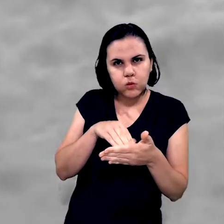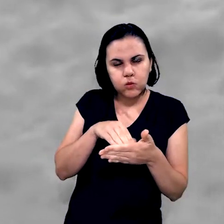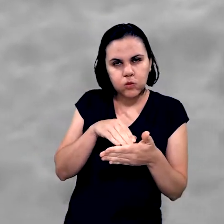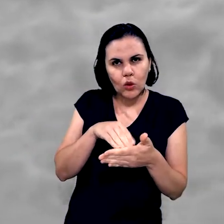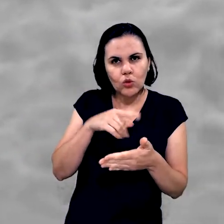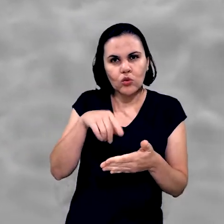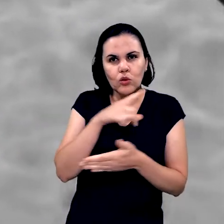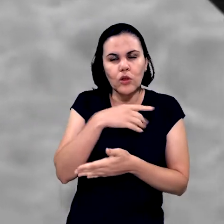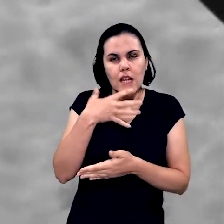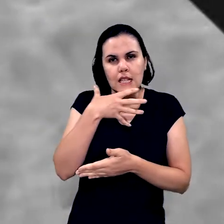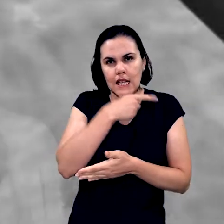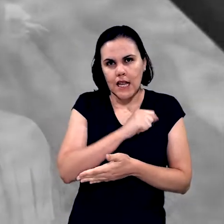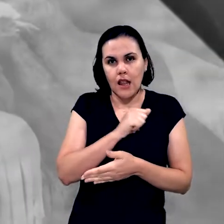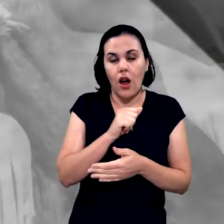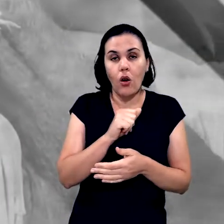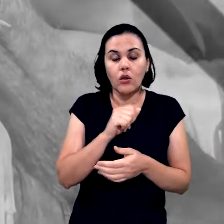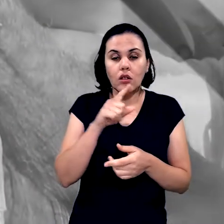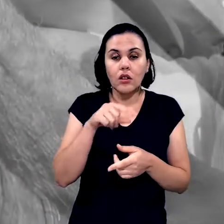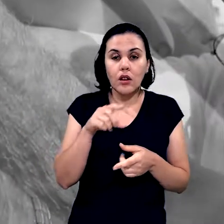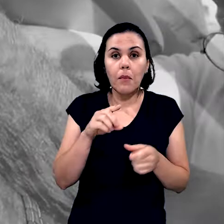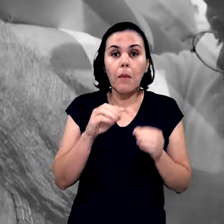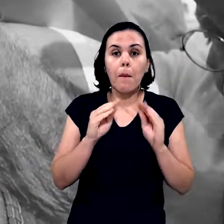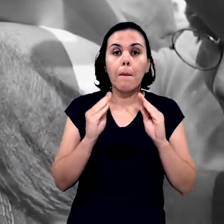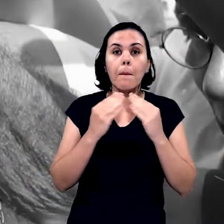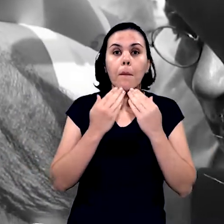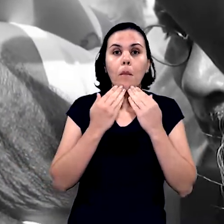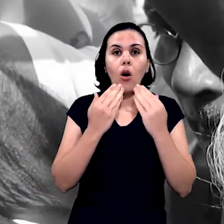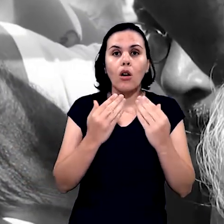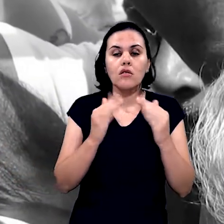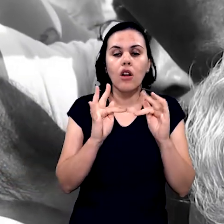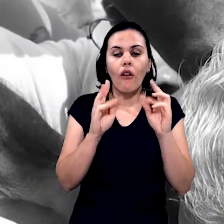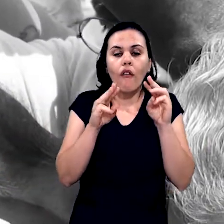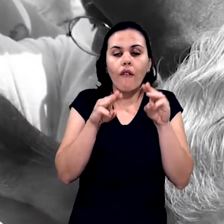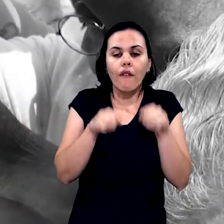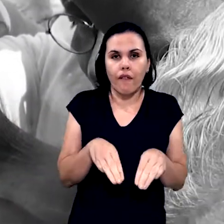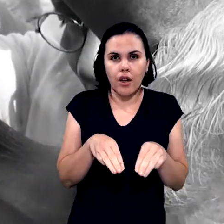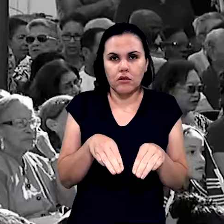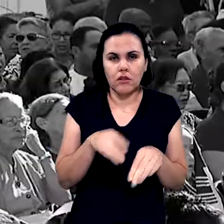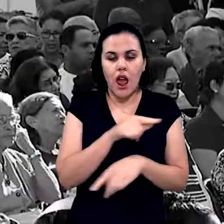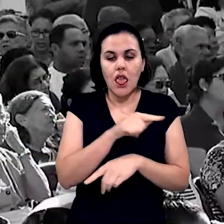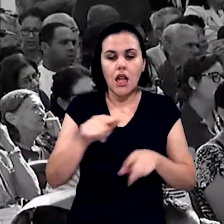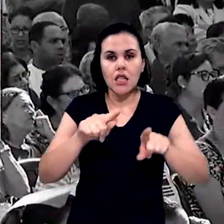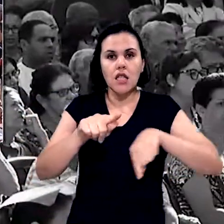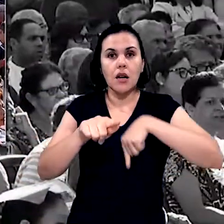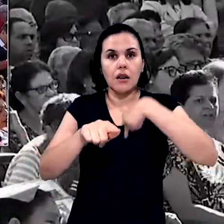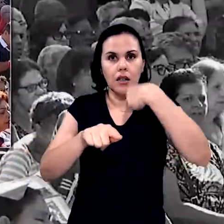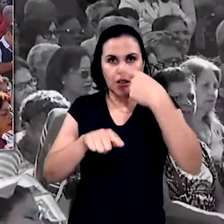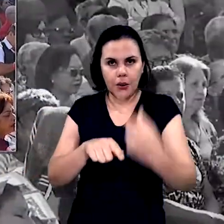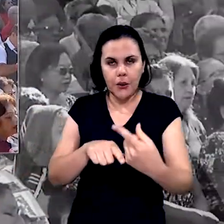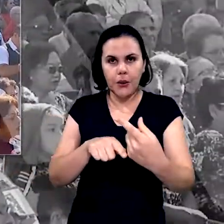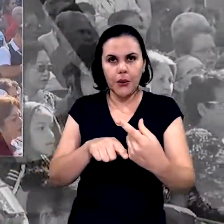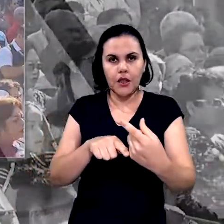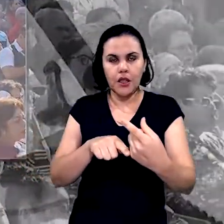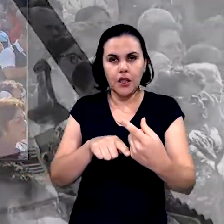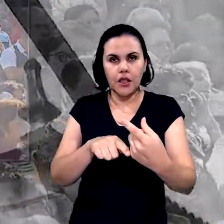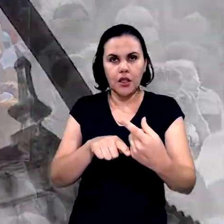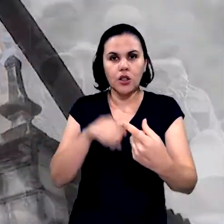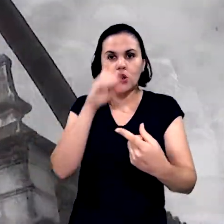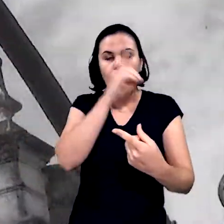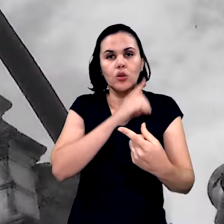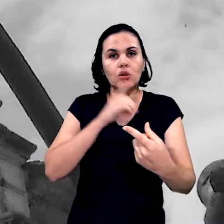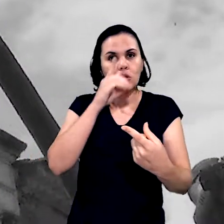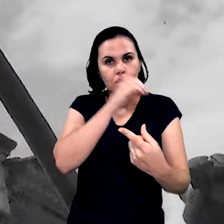um último que a gente pode dizer, sinal mesmo do encerramento, que vai acontecer na semana seguinte,